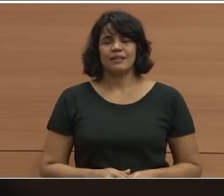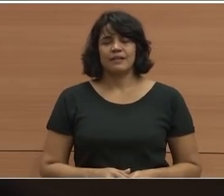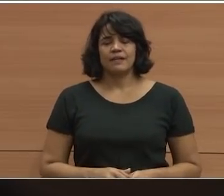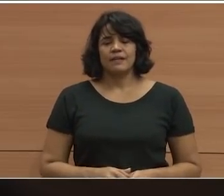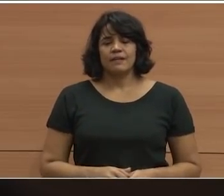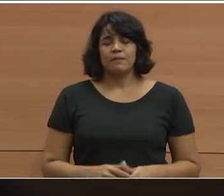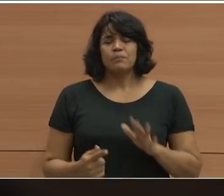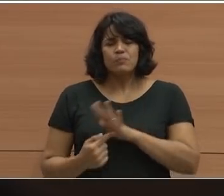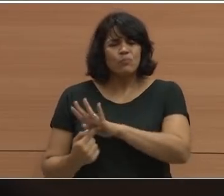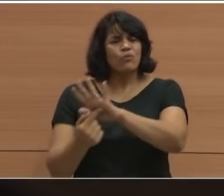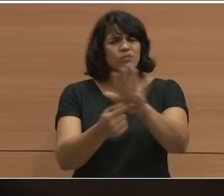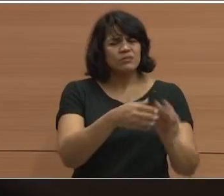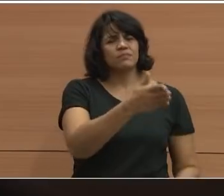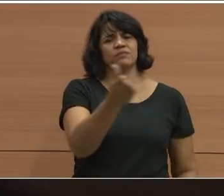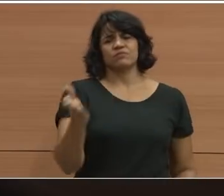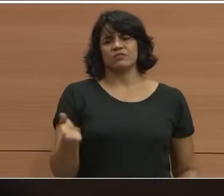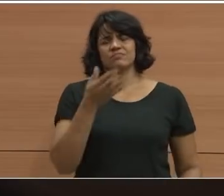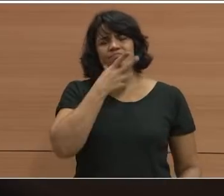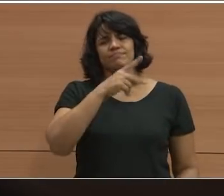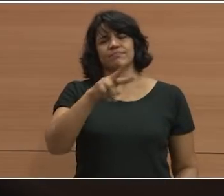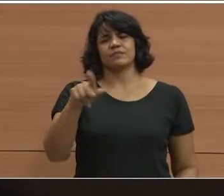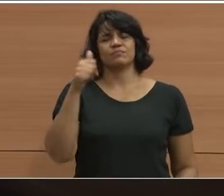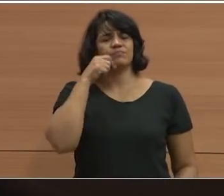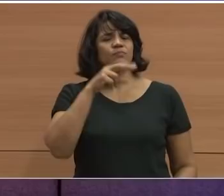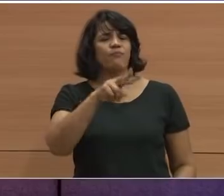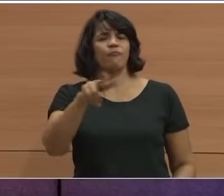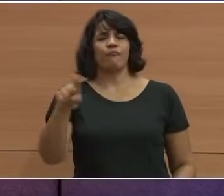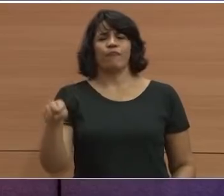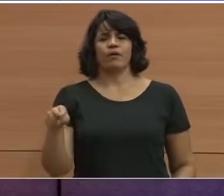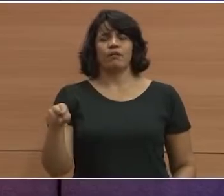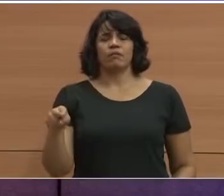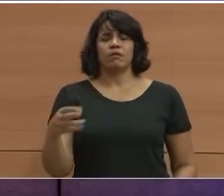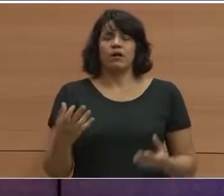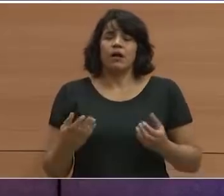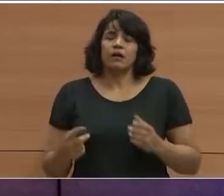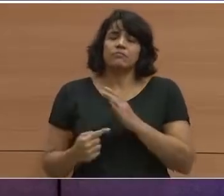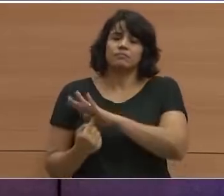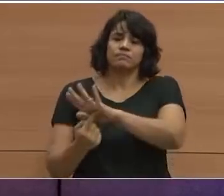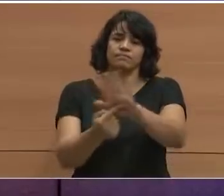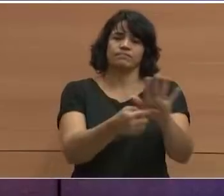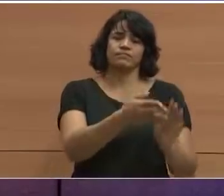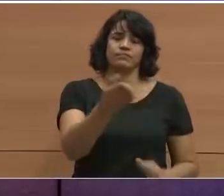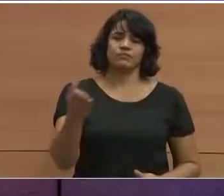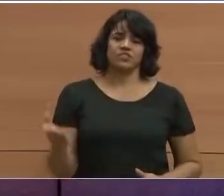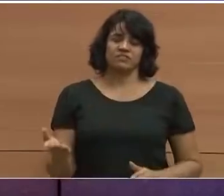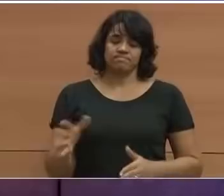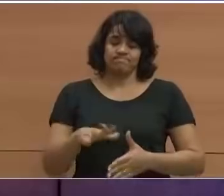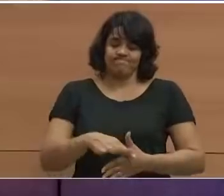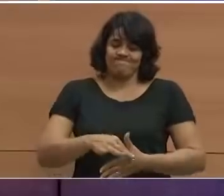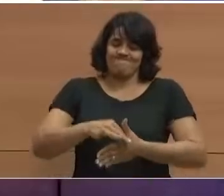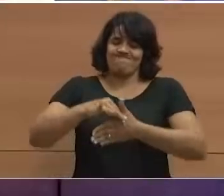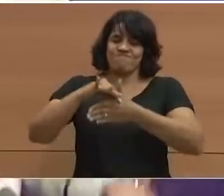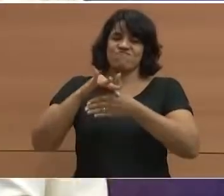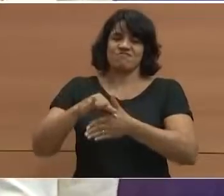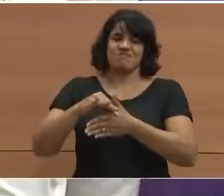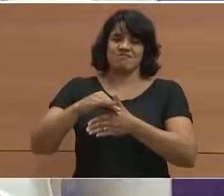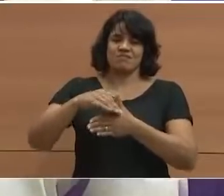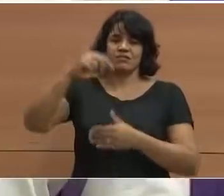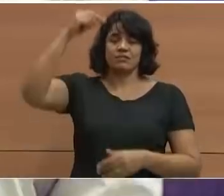para vocês? Irmãos, primeiro eu quero mostrar para vocês que a liderança do Espírito estava com